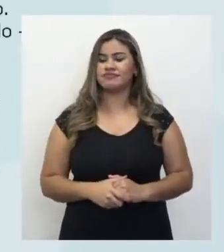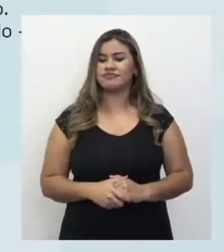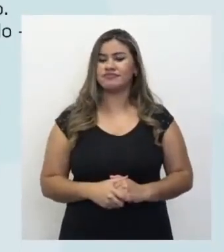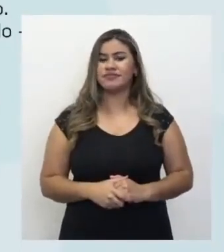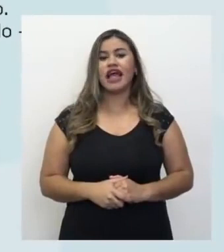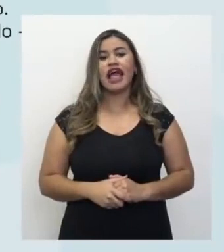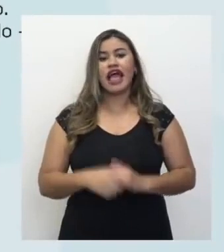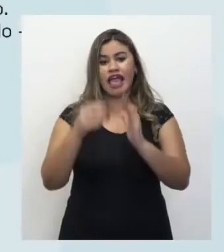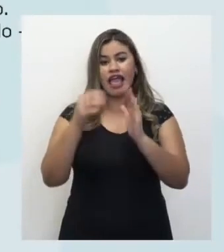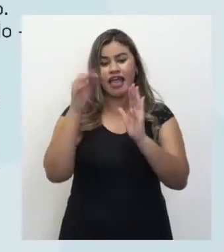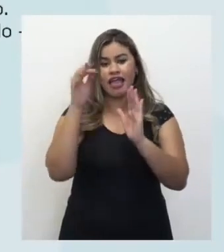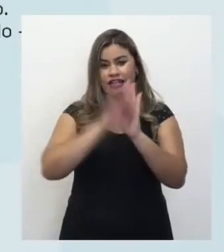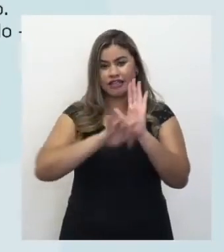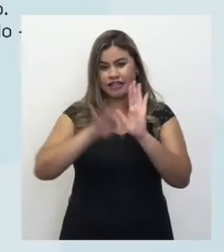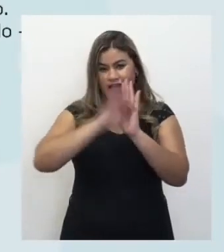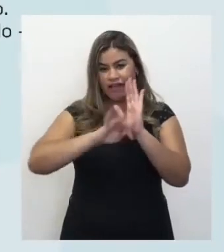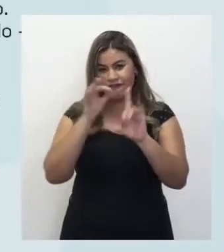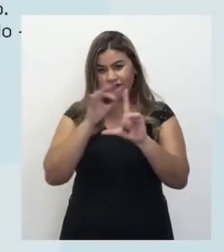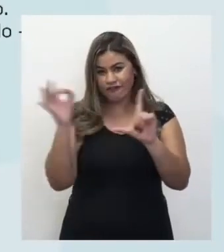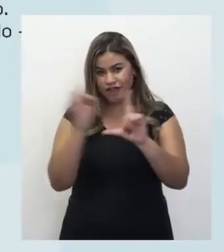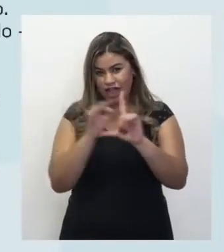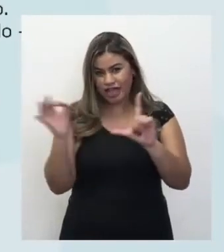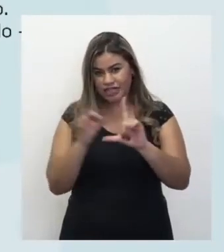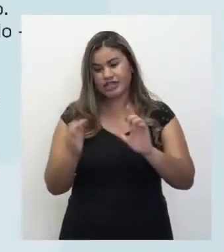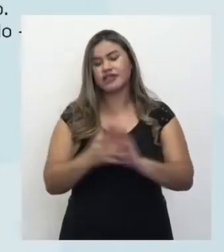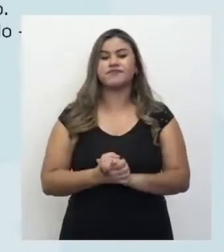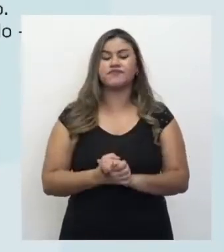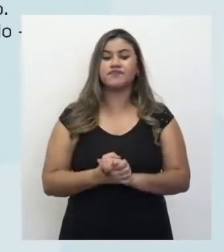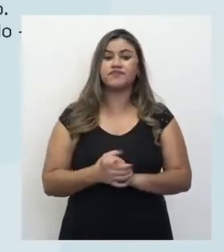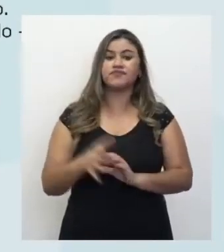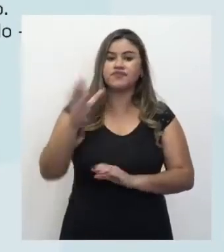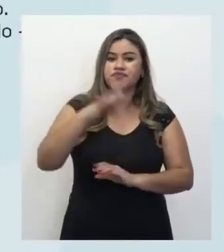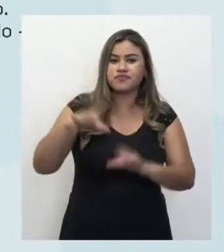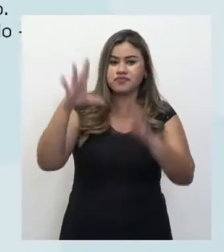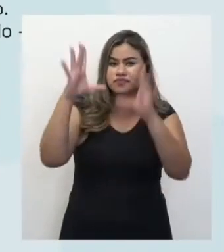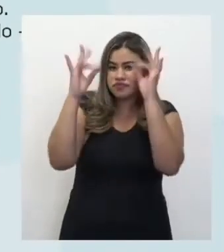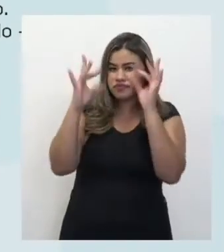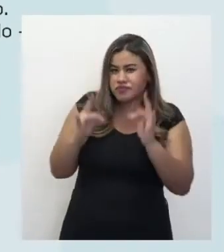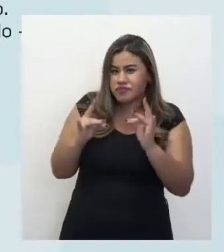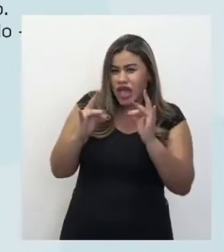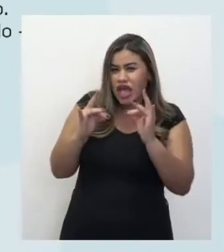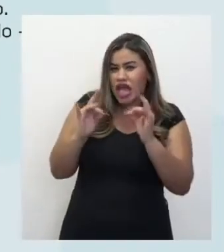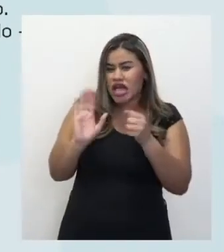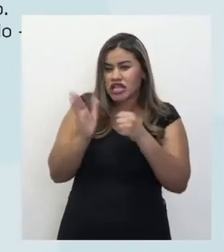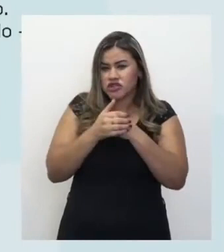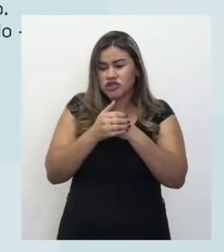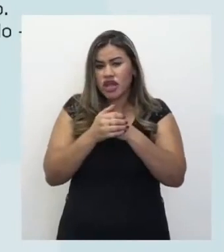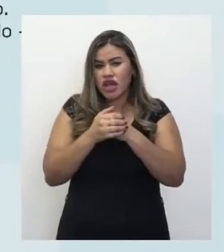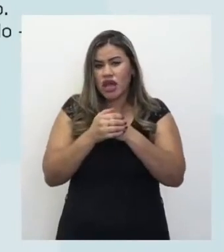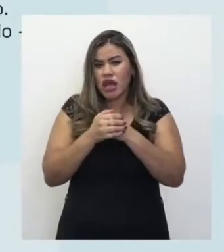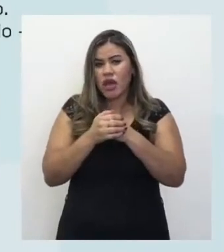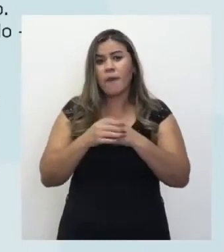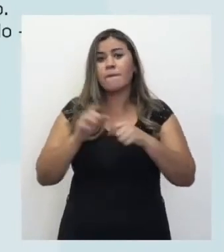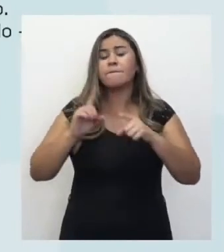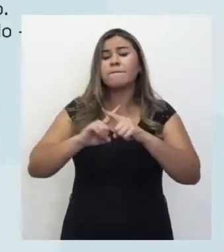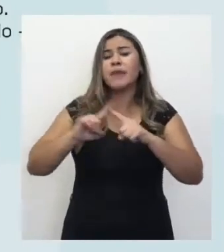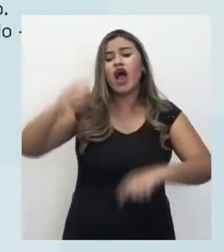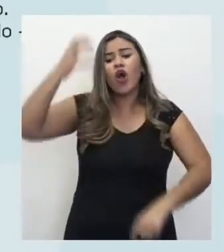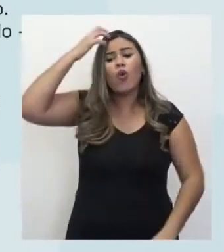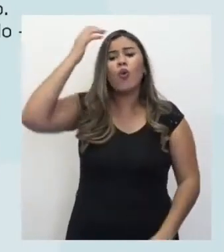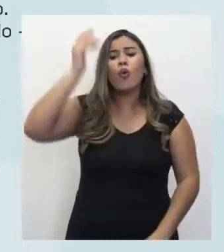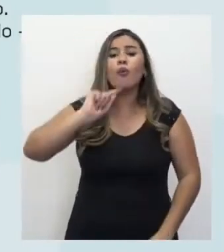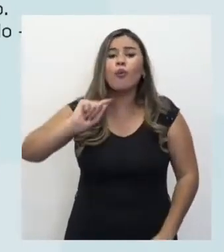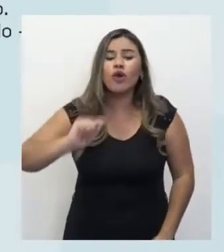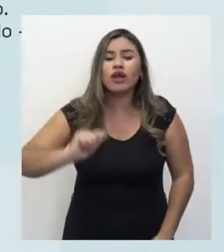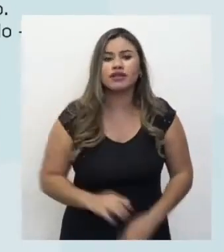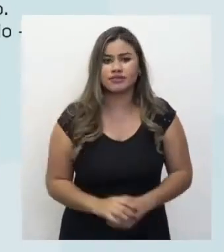que é importantíssimo essa fala dele. Olha só. Vós buscaste discrição, que culpa vos tenho eu?